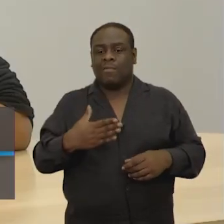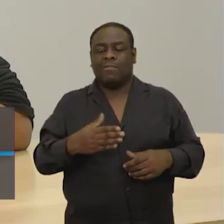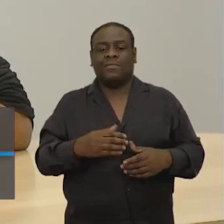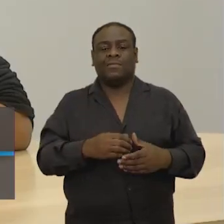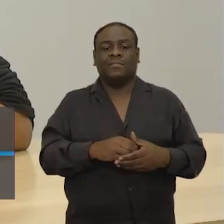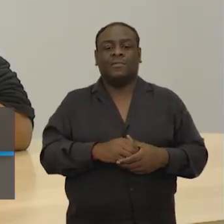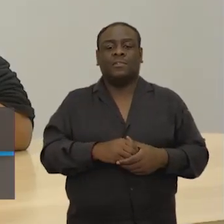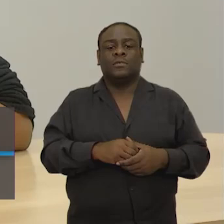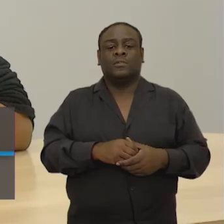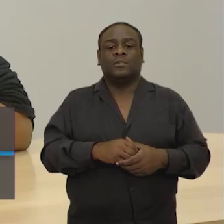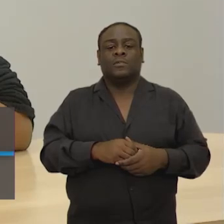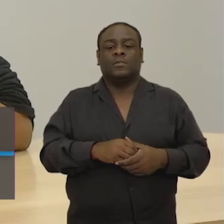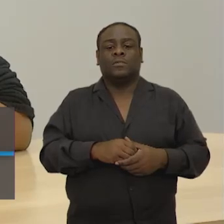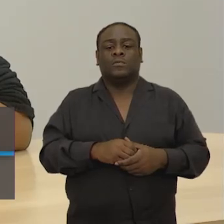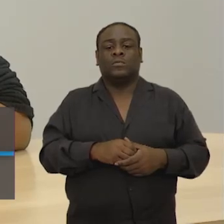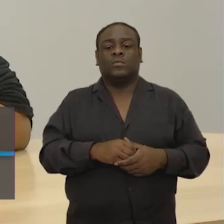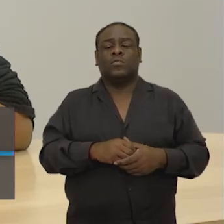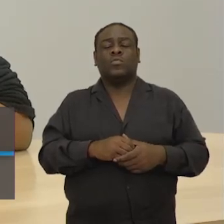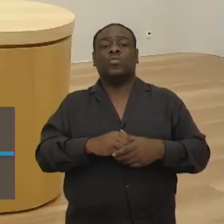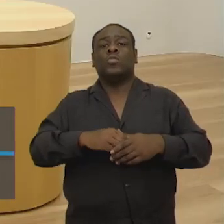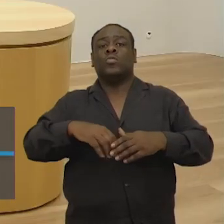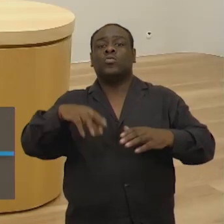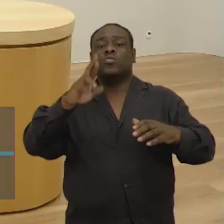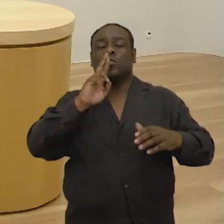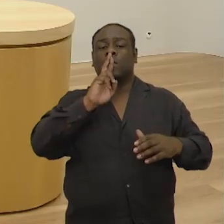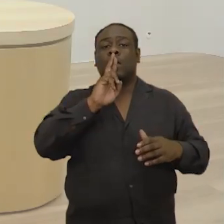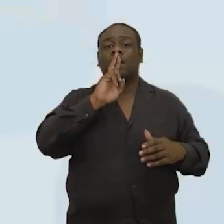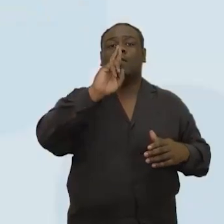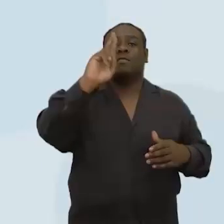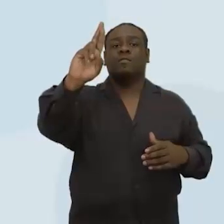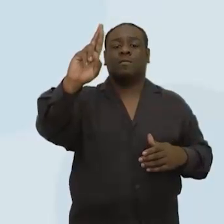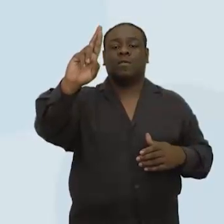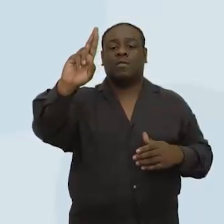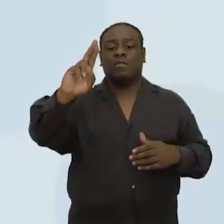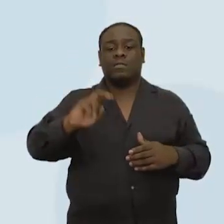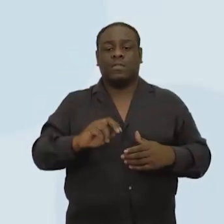Vamos ouvir então o que ele diz aí sobre a questão da voz aveludada.